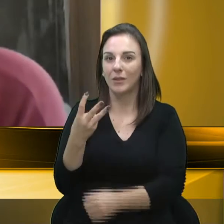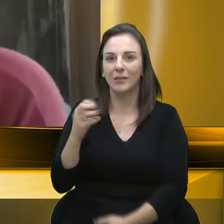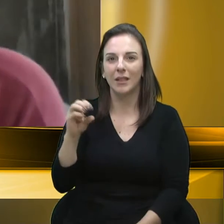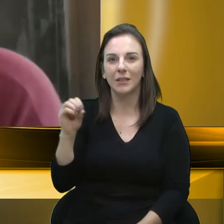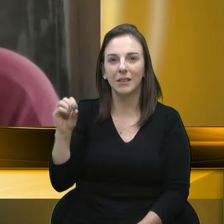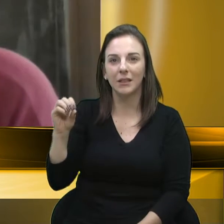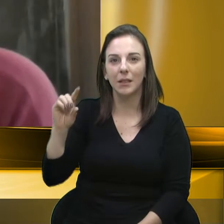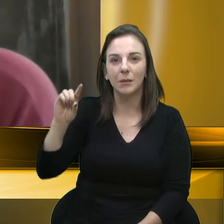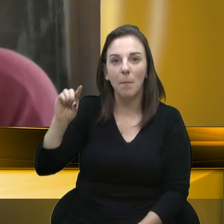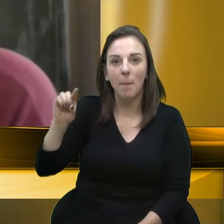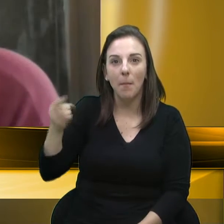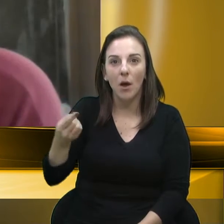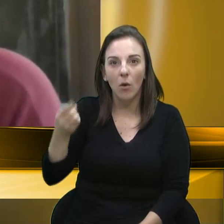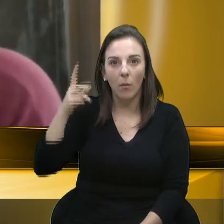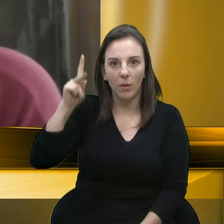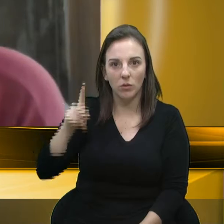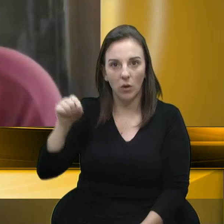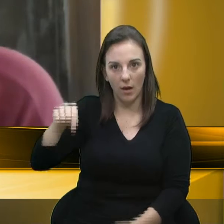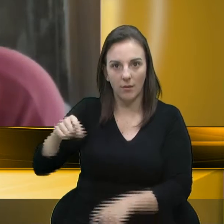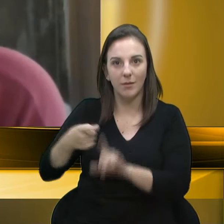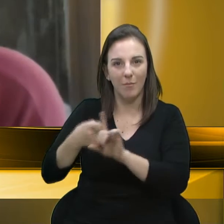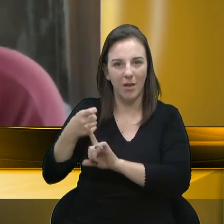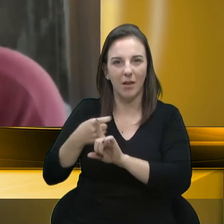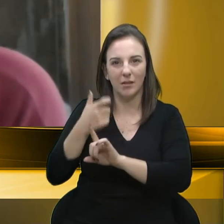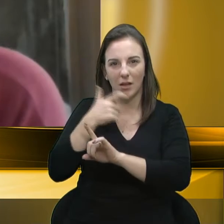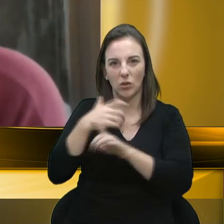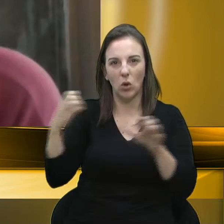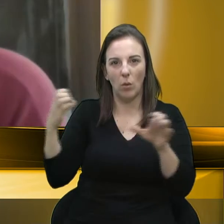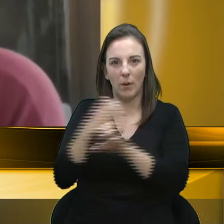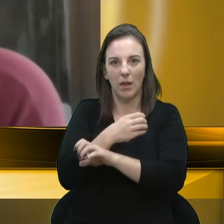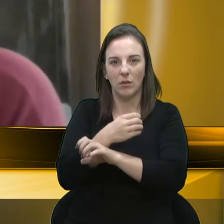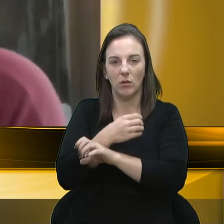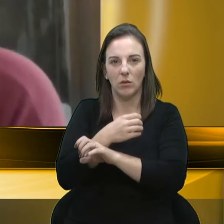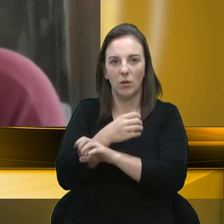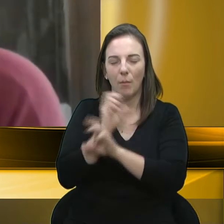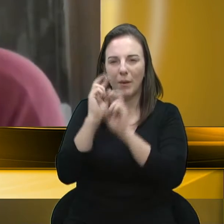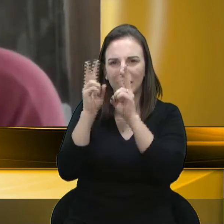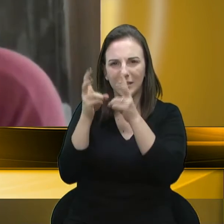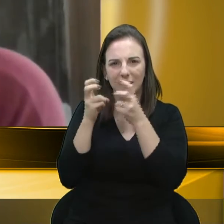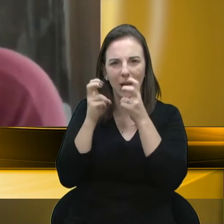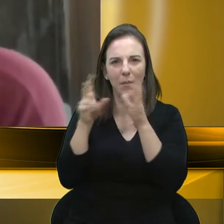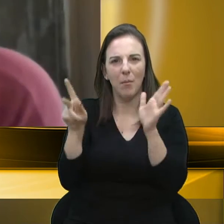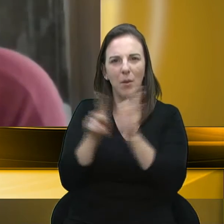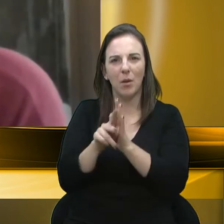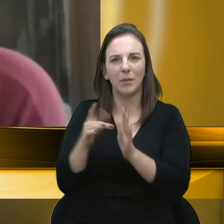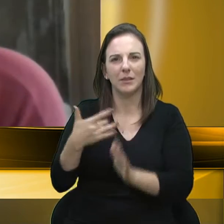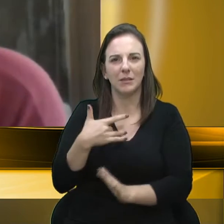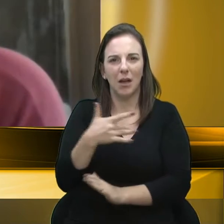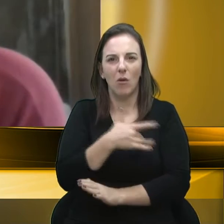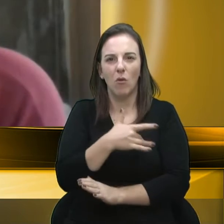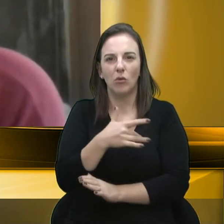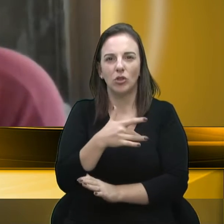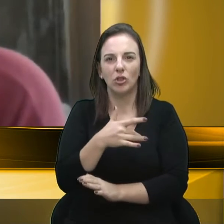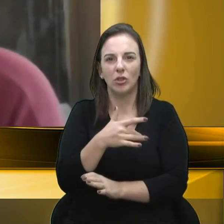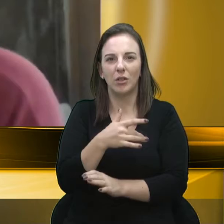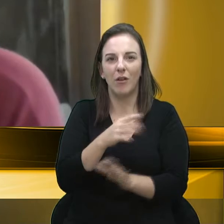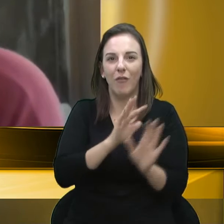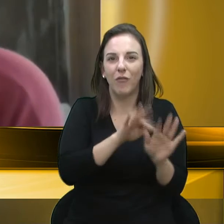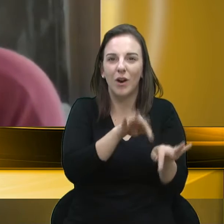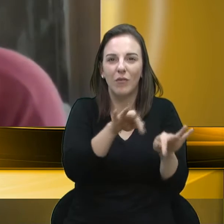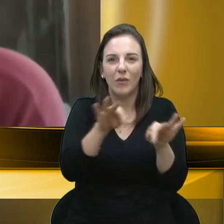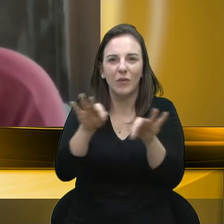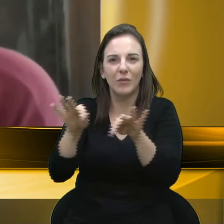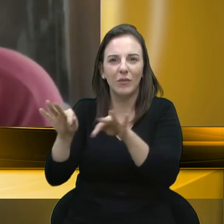ainda mais alarmante com o esgotamento dos recursos de saúde, na grande maioria dos estados, com insuficiente número de leitos de